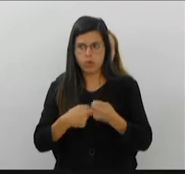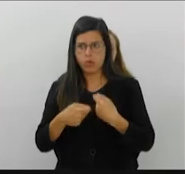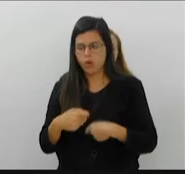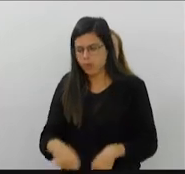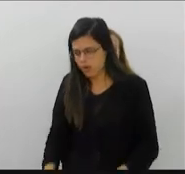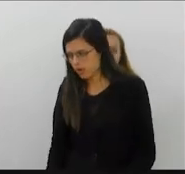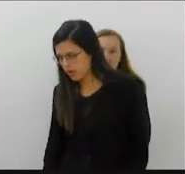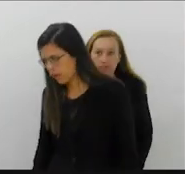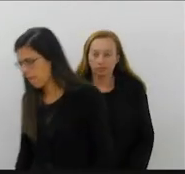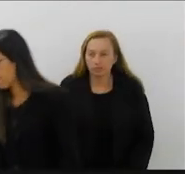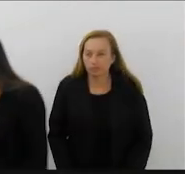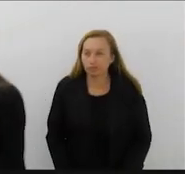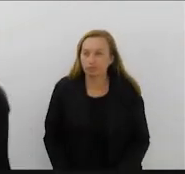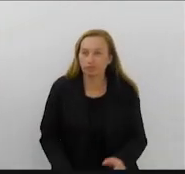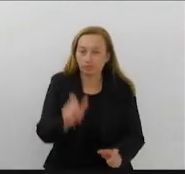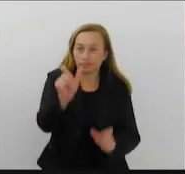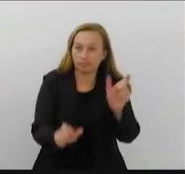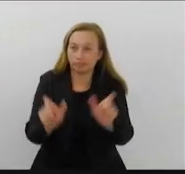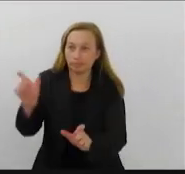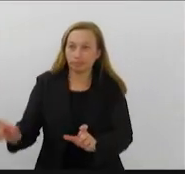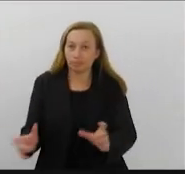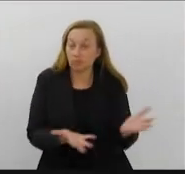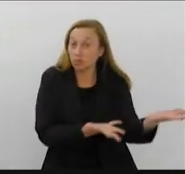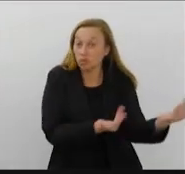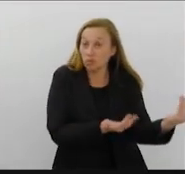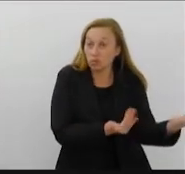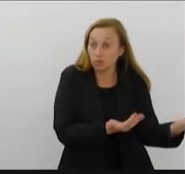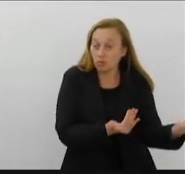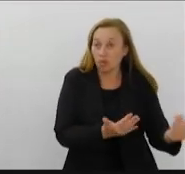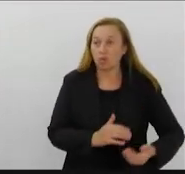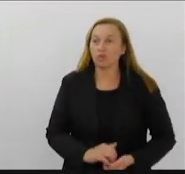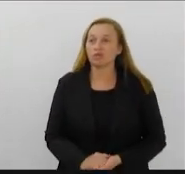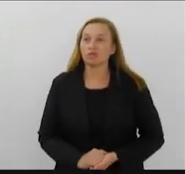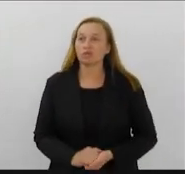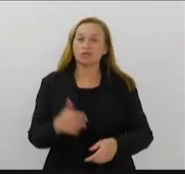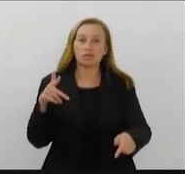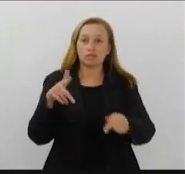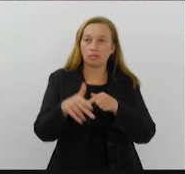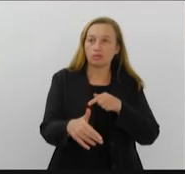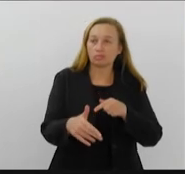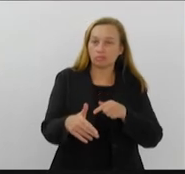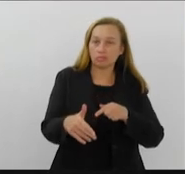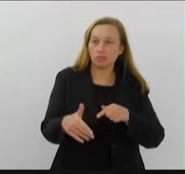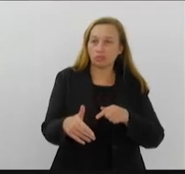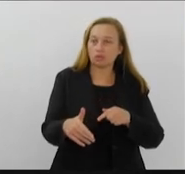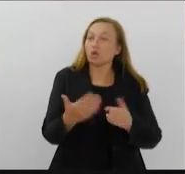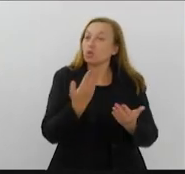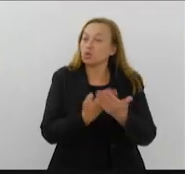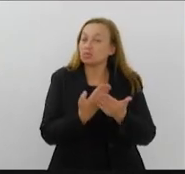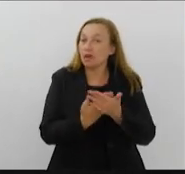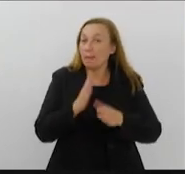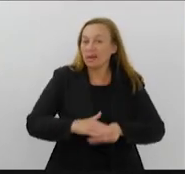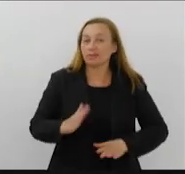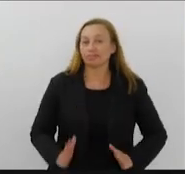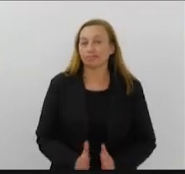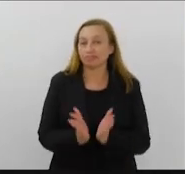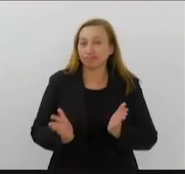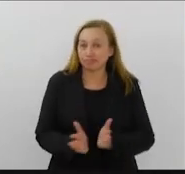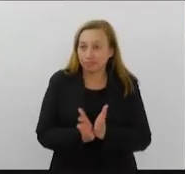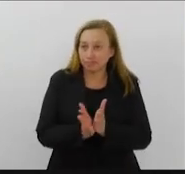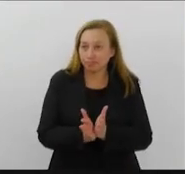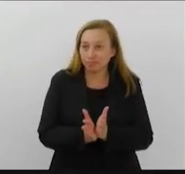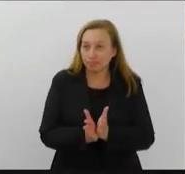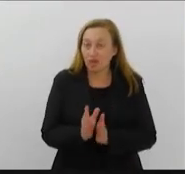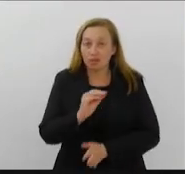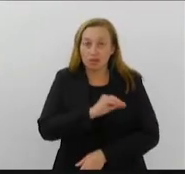para a pessoa jovem que interrompe os seus estudos, ela também é mais pobre. Ela